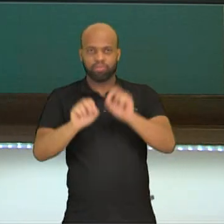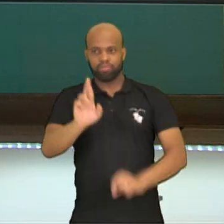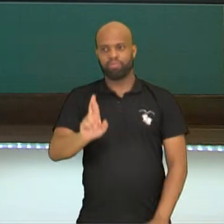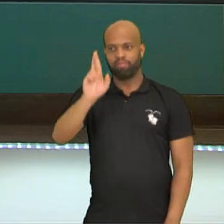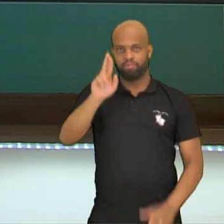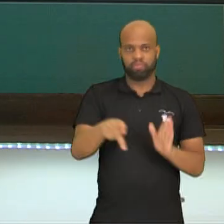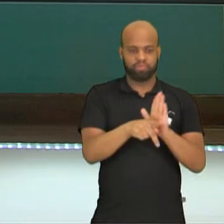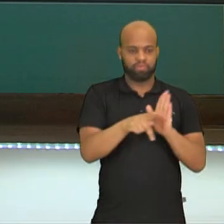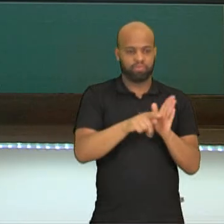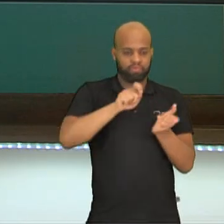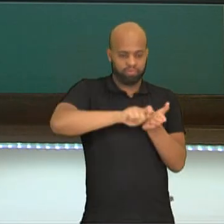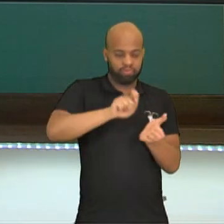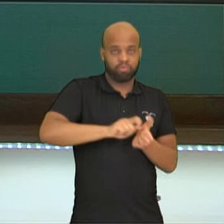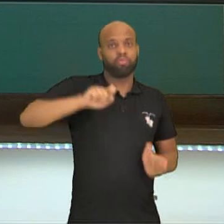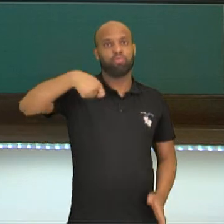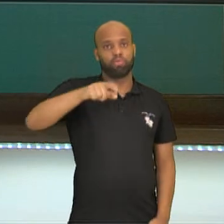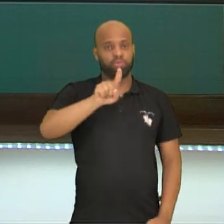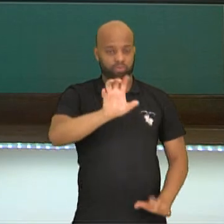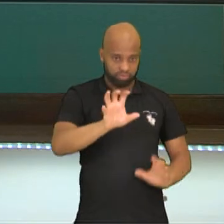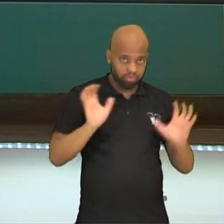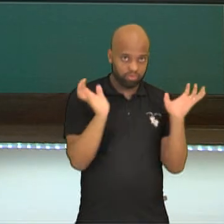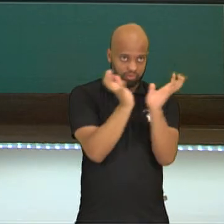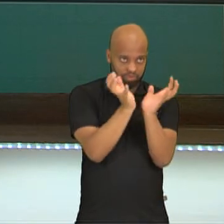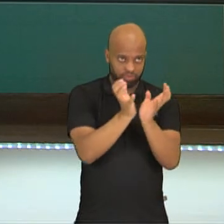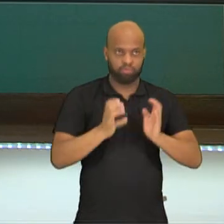quando eu estou escrevendo sobre eles.